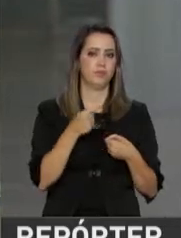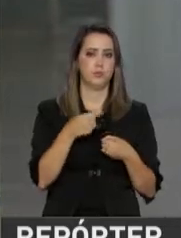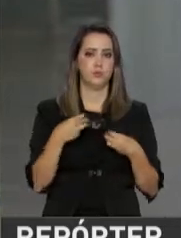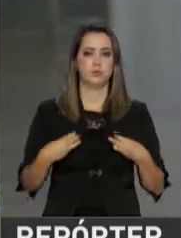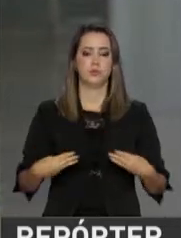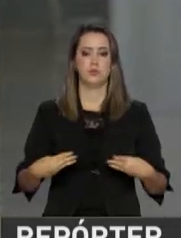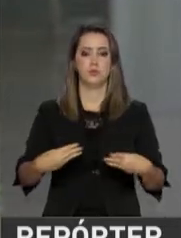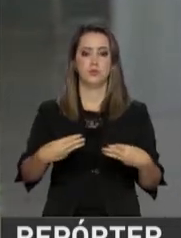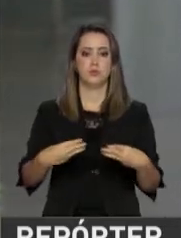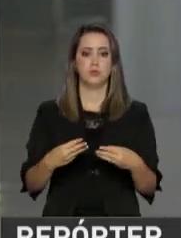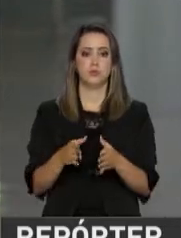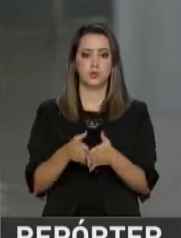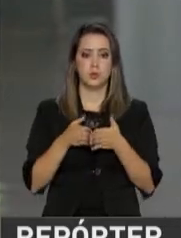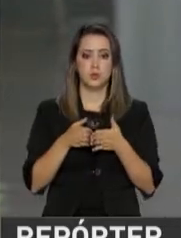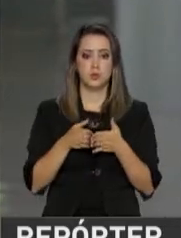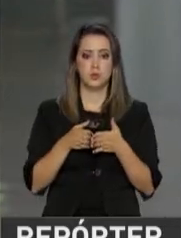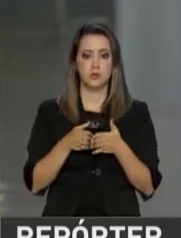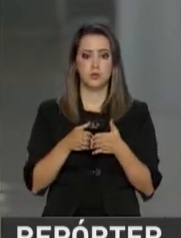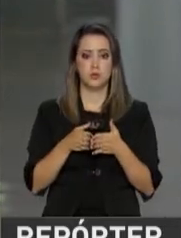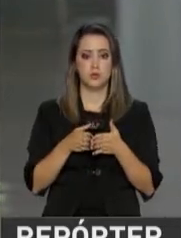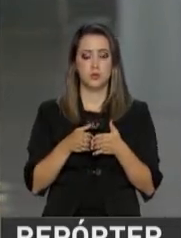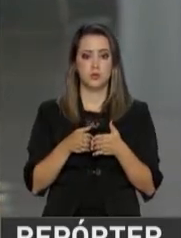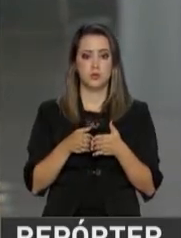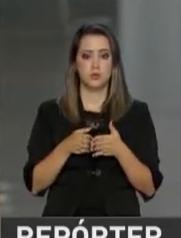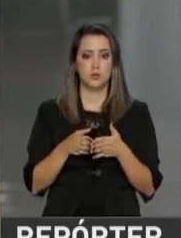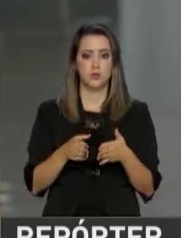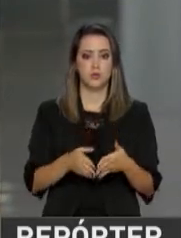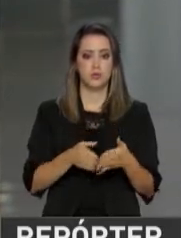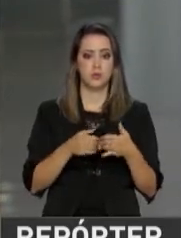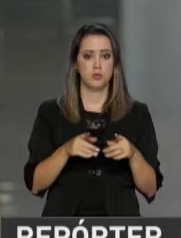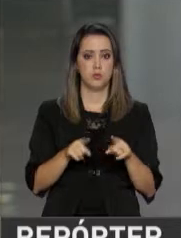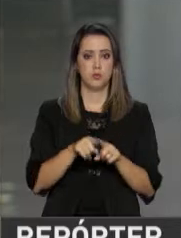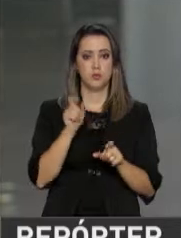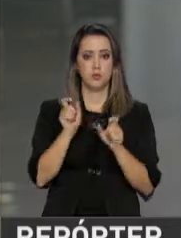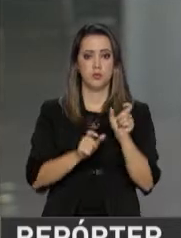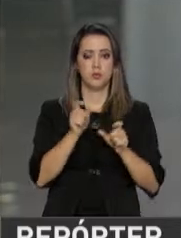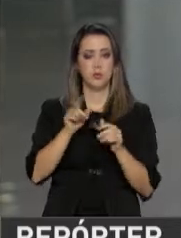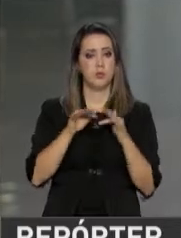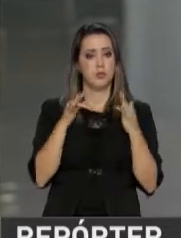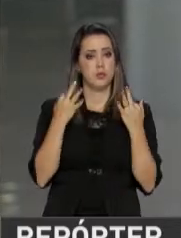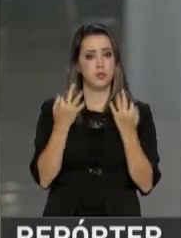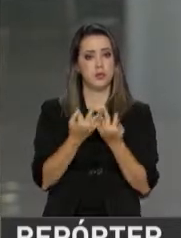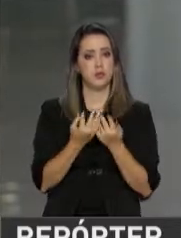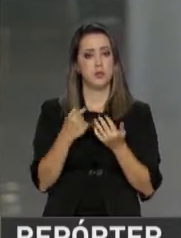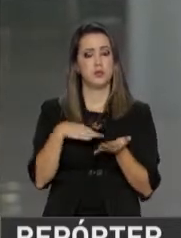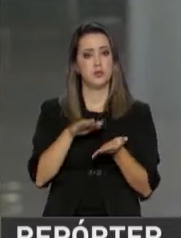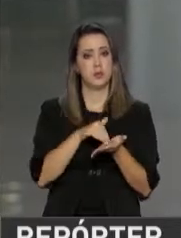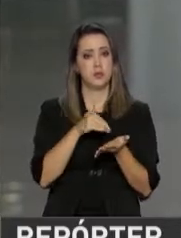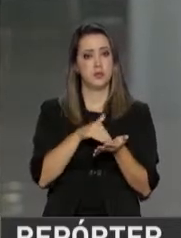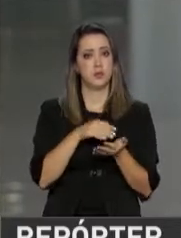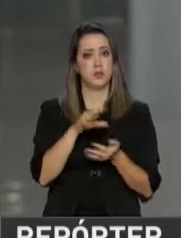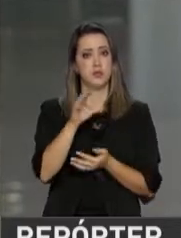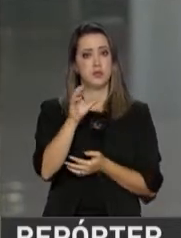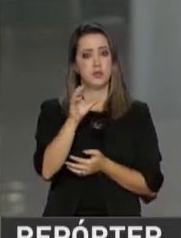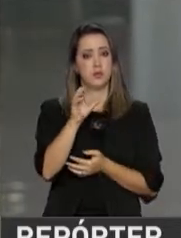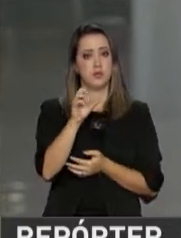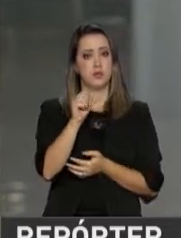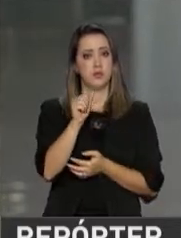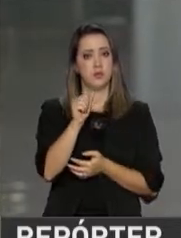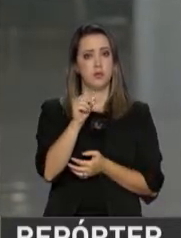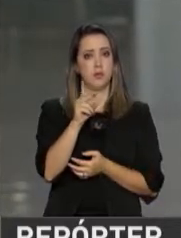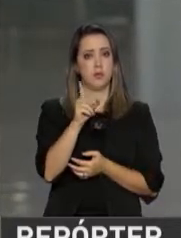ministério vai solicitar informações e providências para que essas famílias sejam inscritas no cadin e